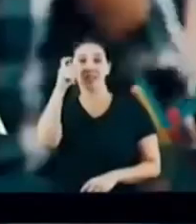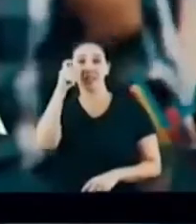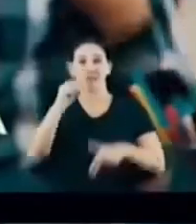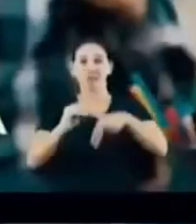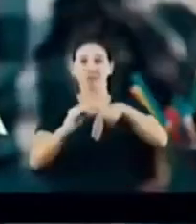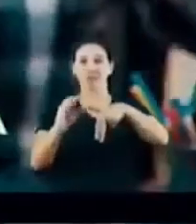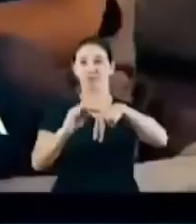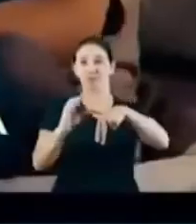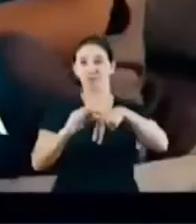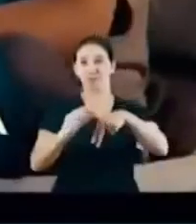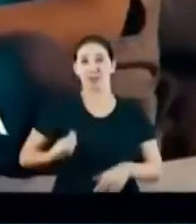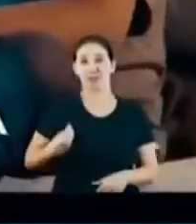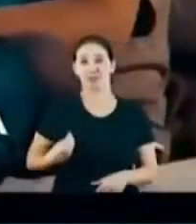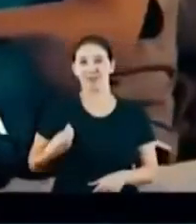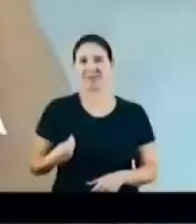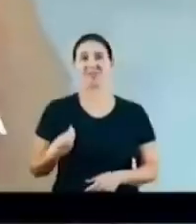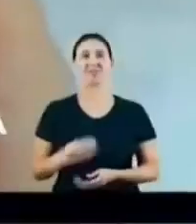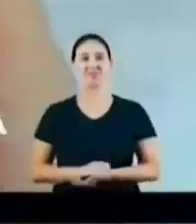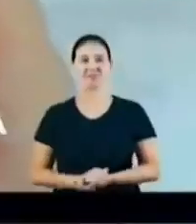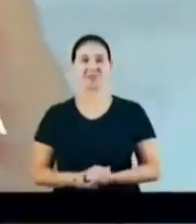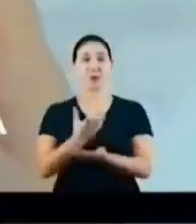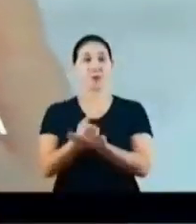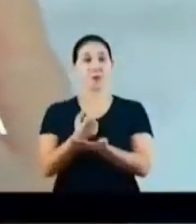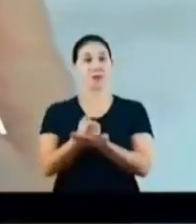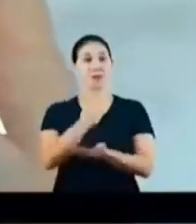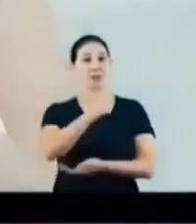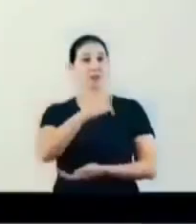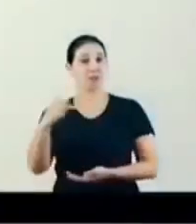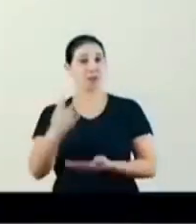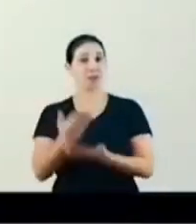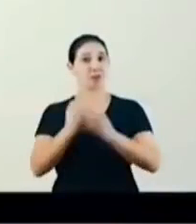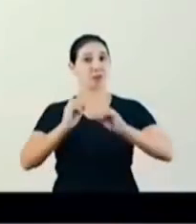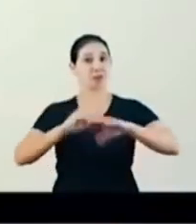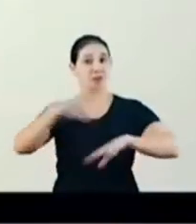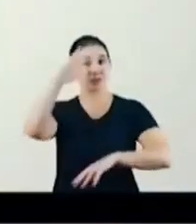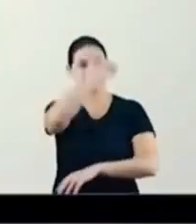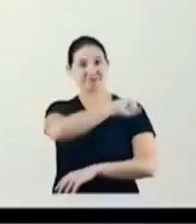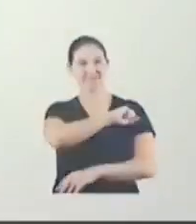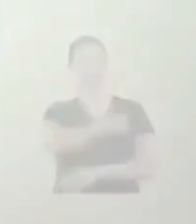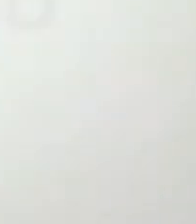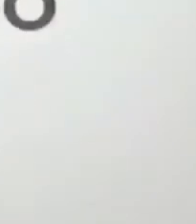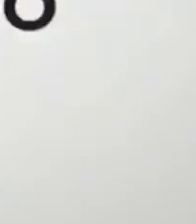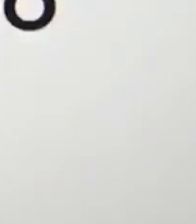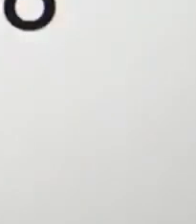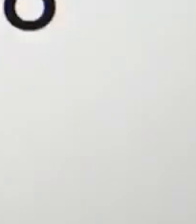nos canais digitais da TV Cultura. Baixe o aplicativo e estude.